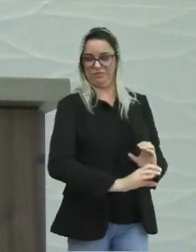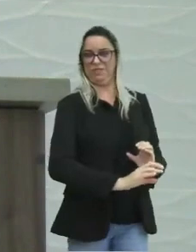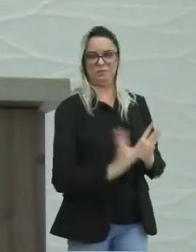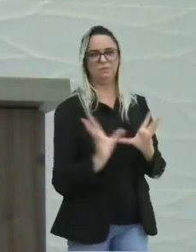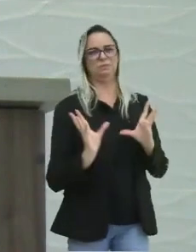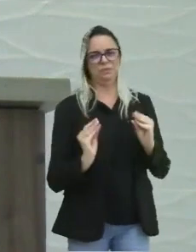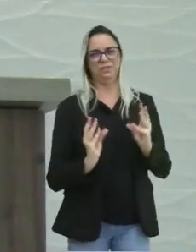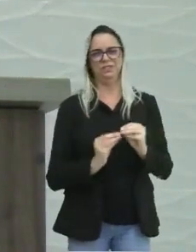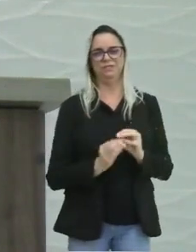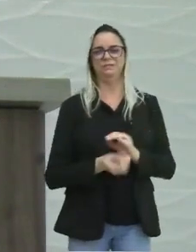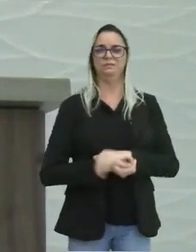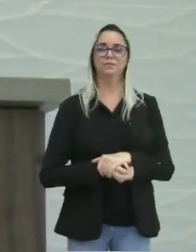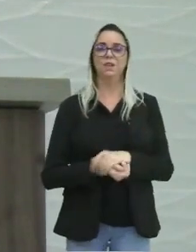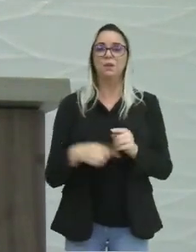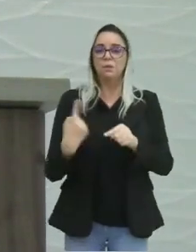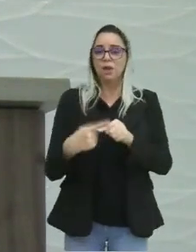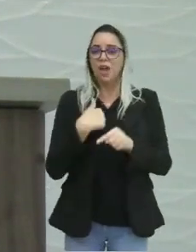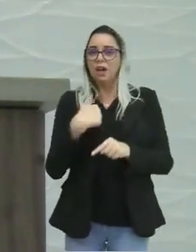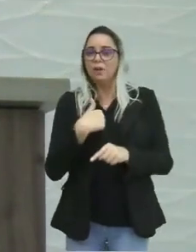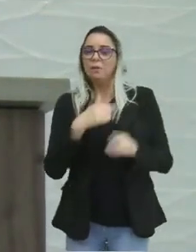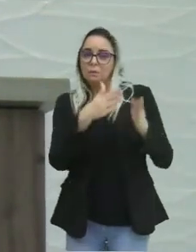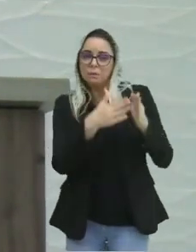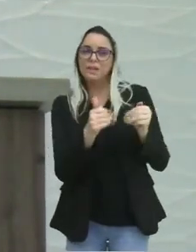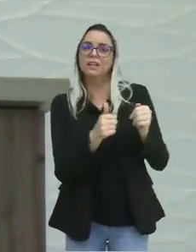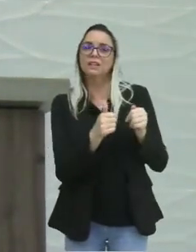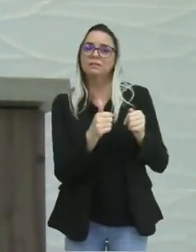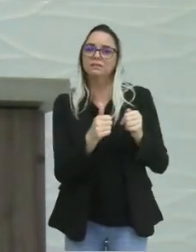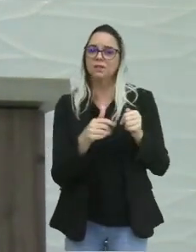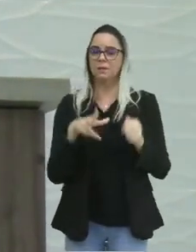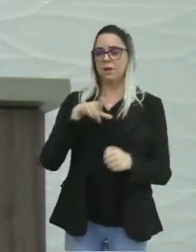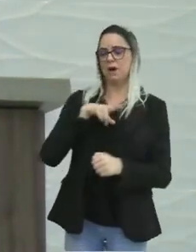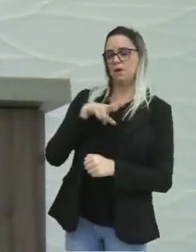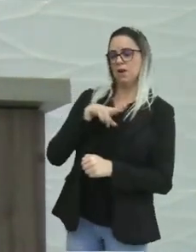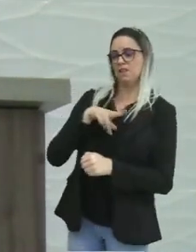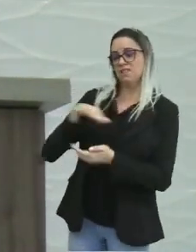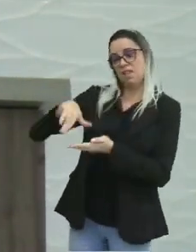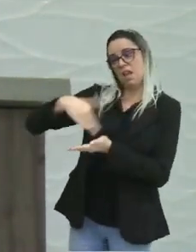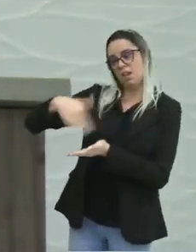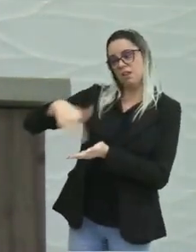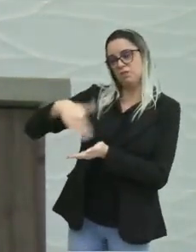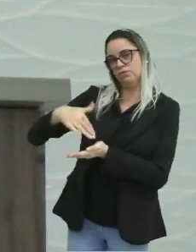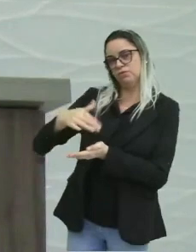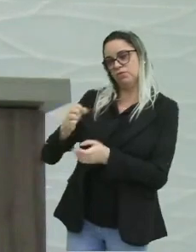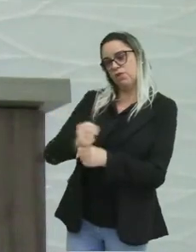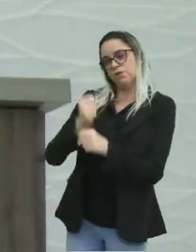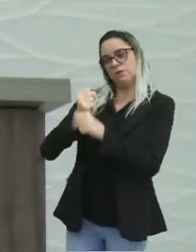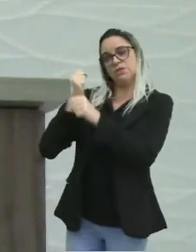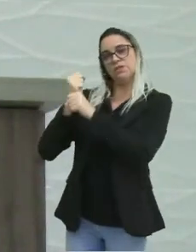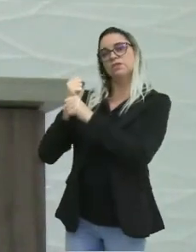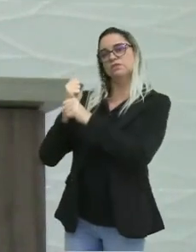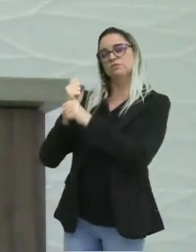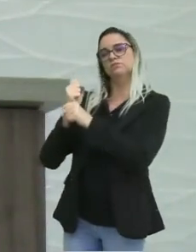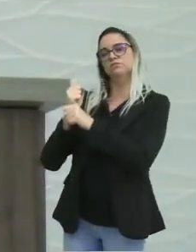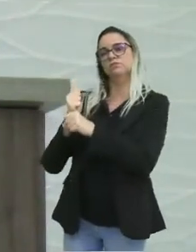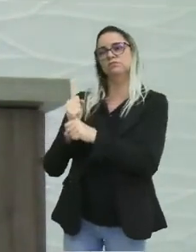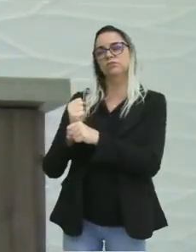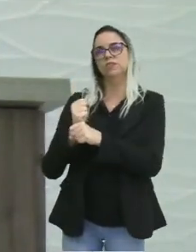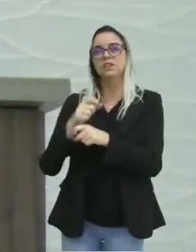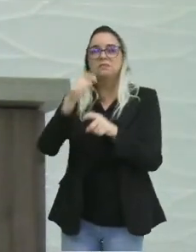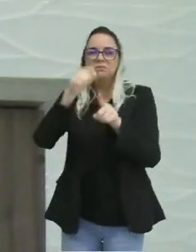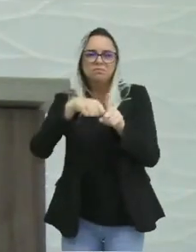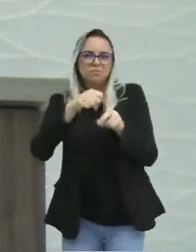Porque foi solicitado por mim, no privado do secretário, e não foi atendido. Tem uma bueira lá que faz meses